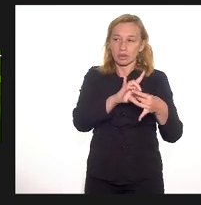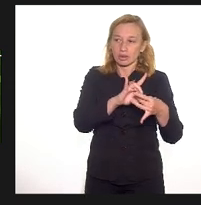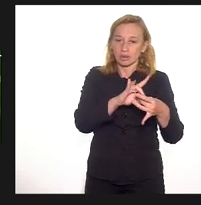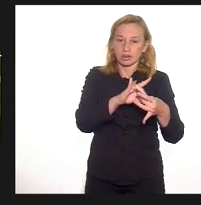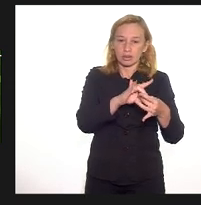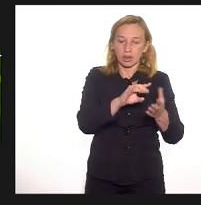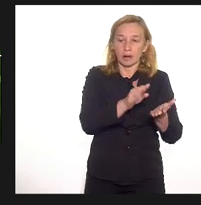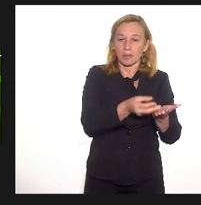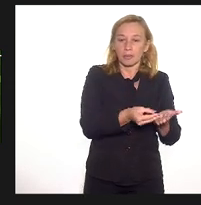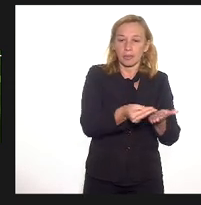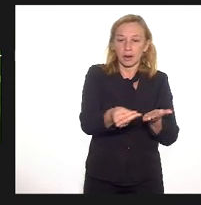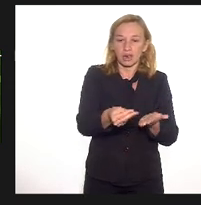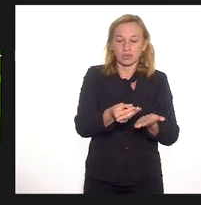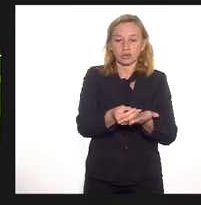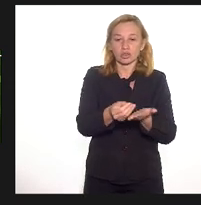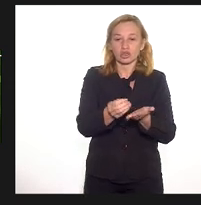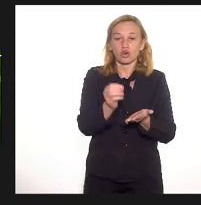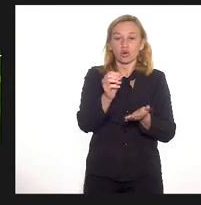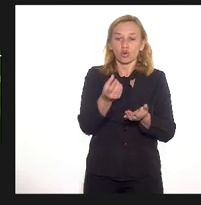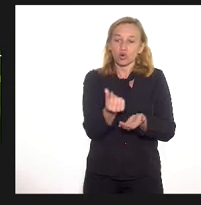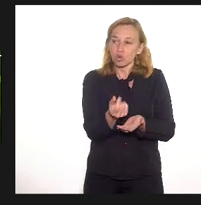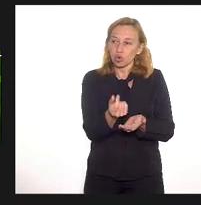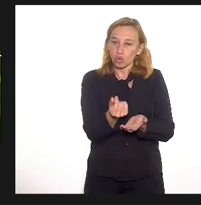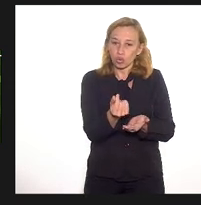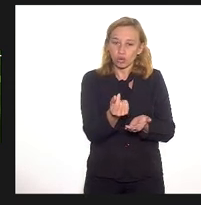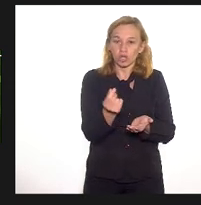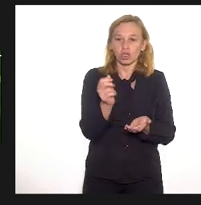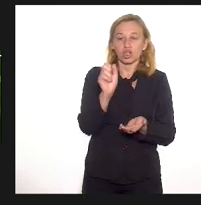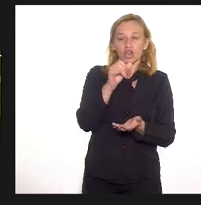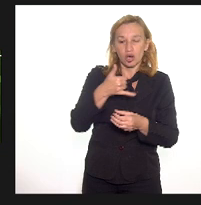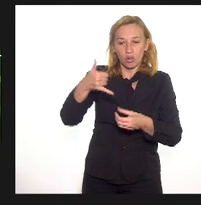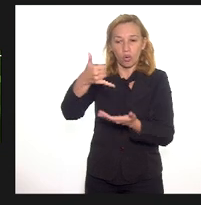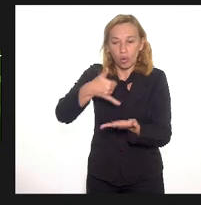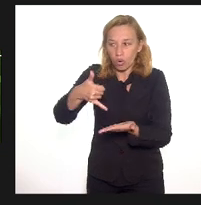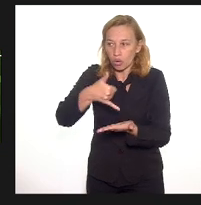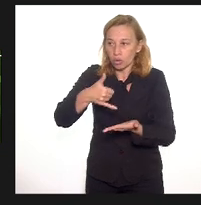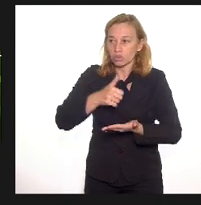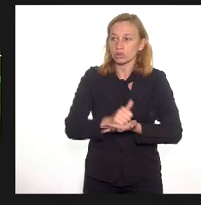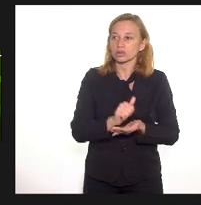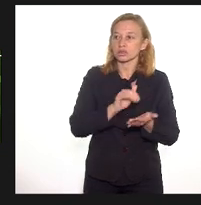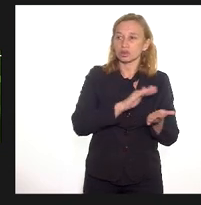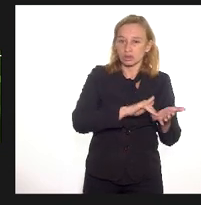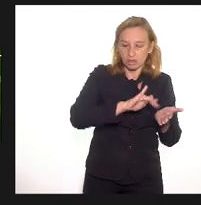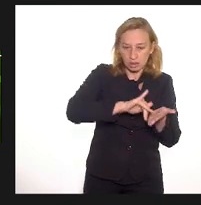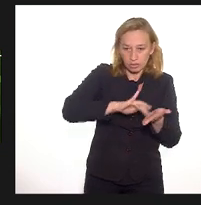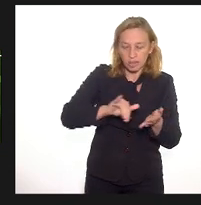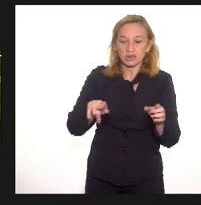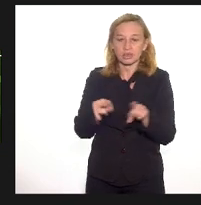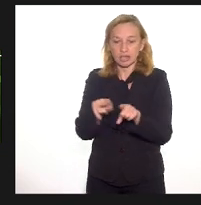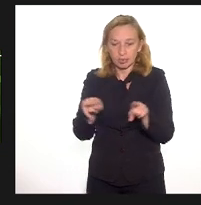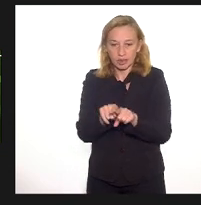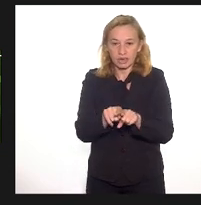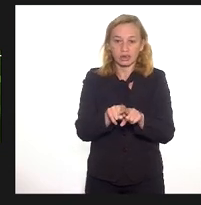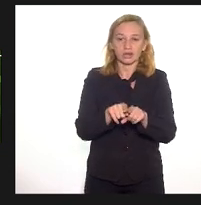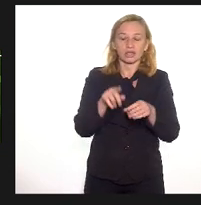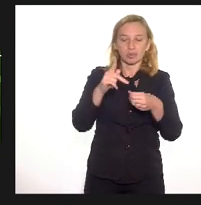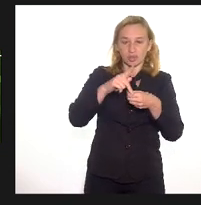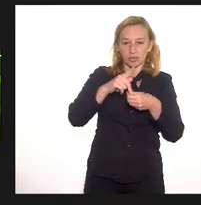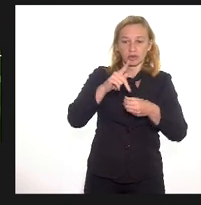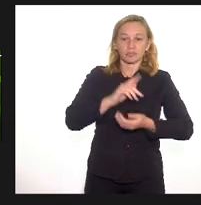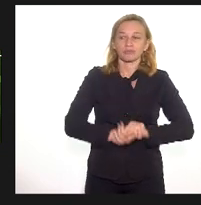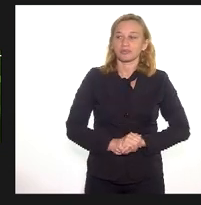em óleo, enquanto que a cessão onerosa, por óbvio, ela teve como contrapartida a emissão de ações da Petrobras.